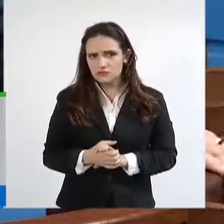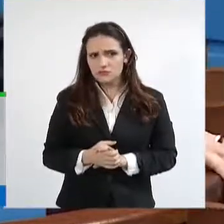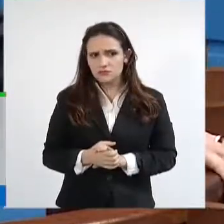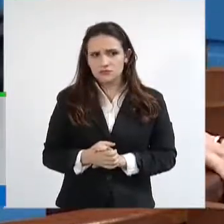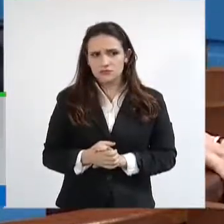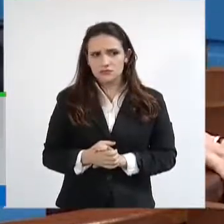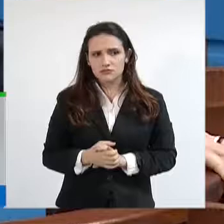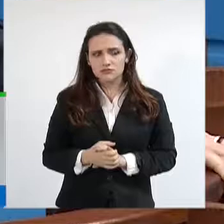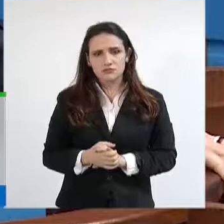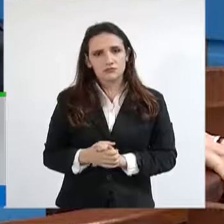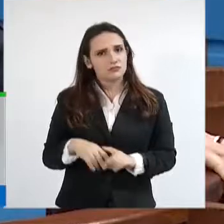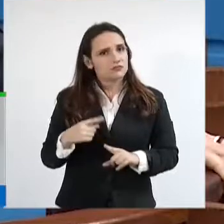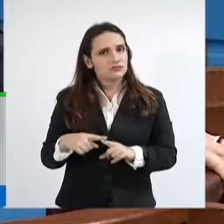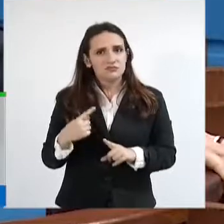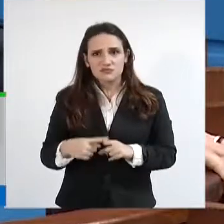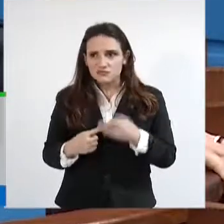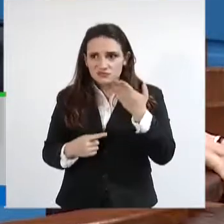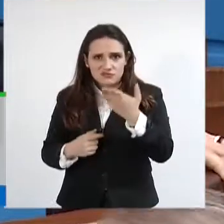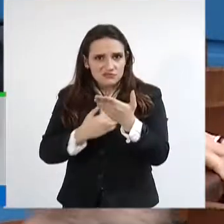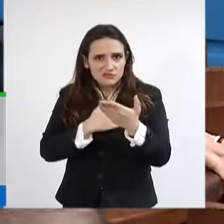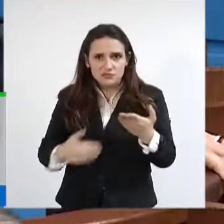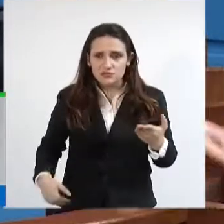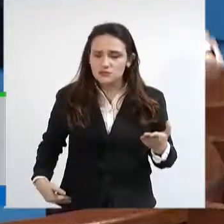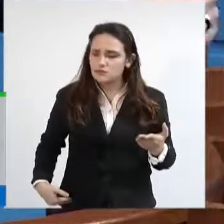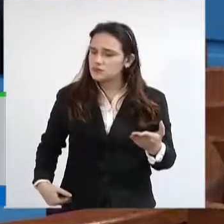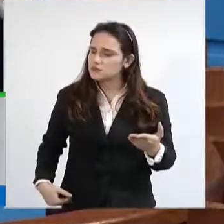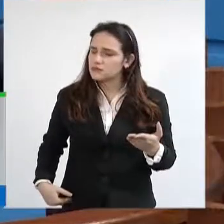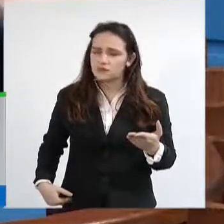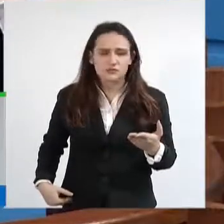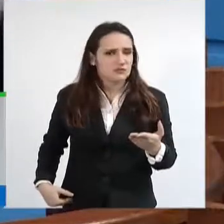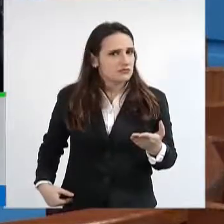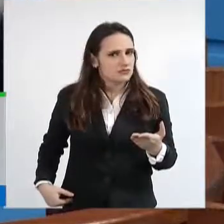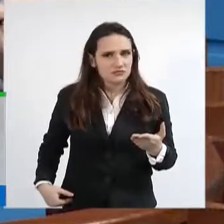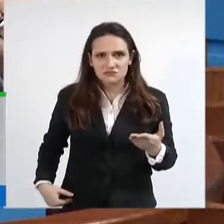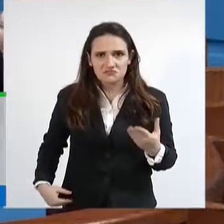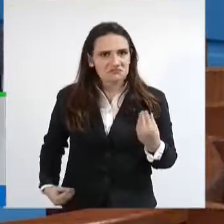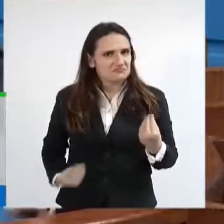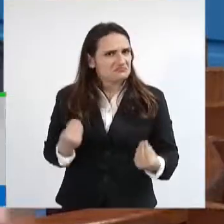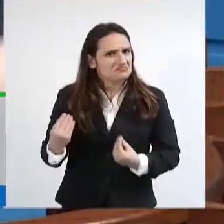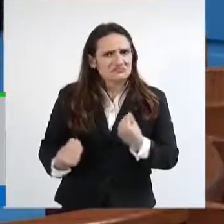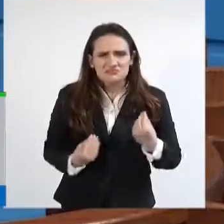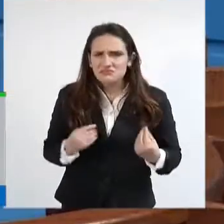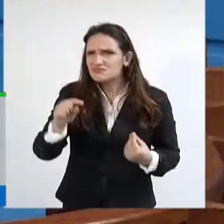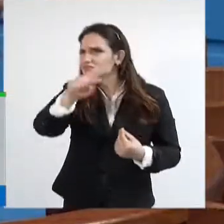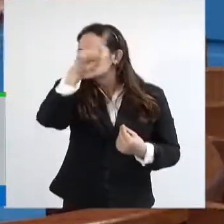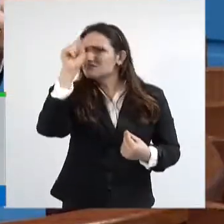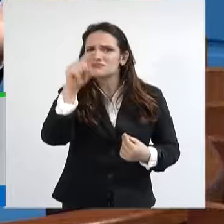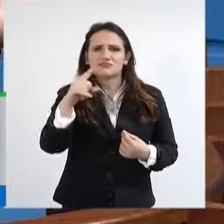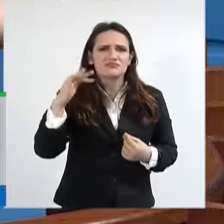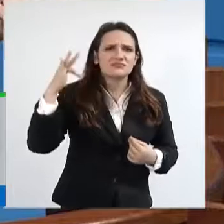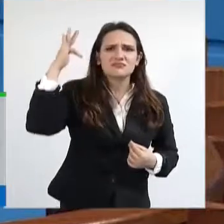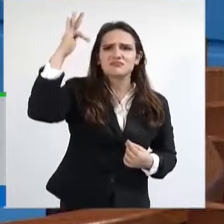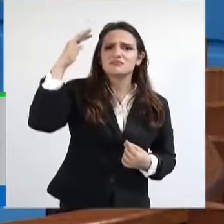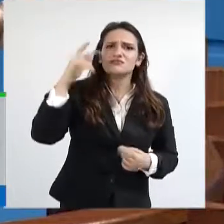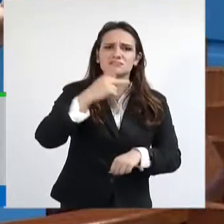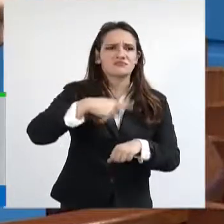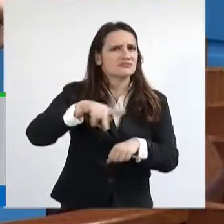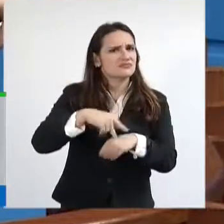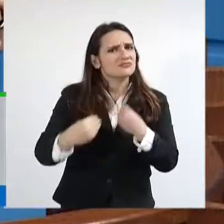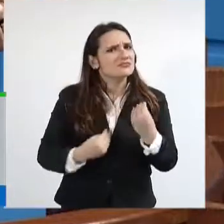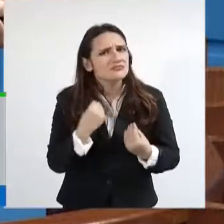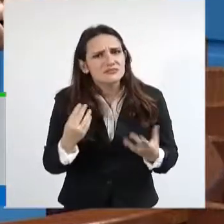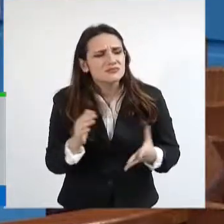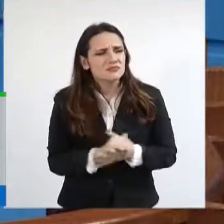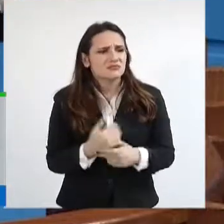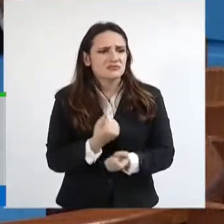povo continuar governando desse jeito. O que vai ser desse país se esse povo